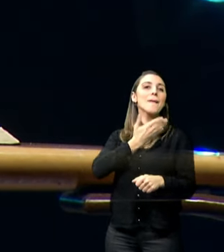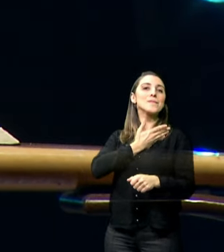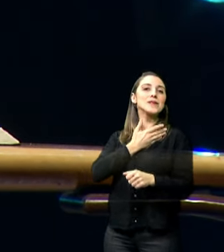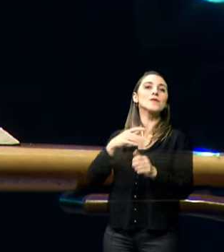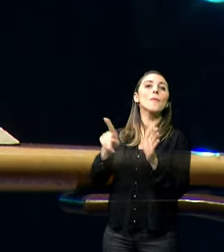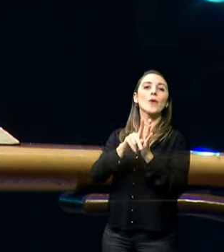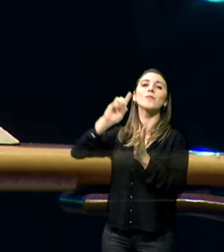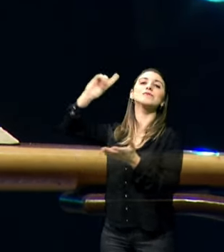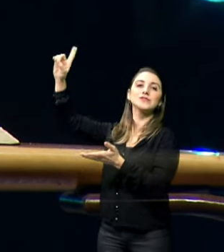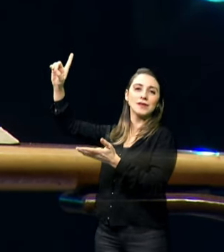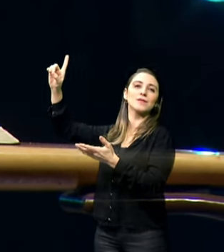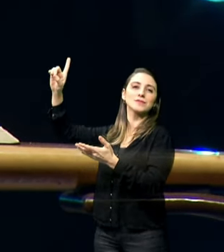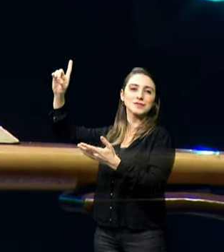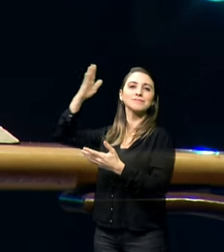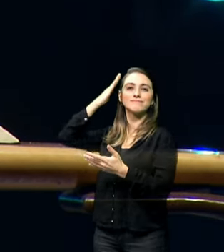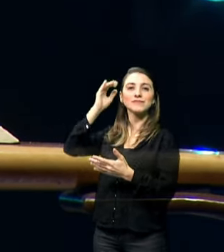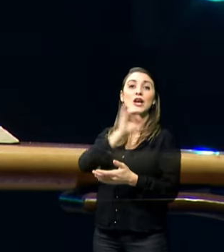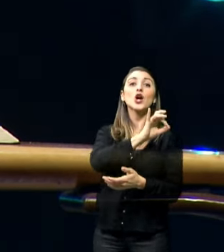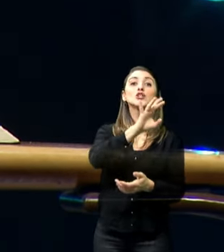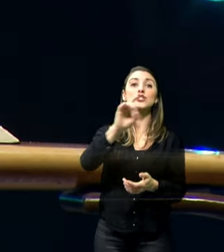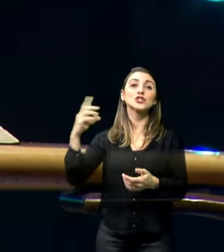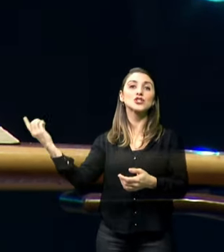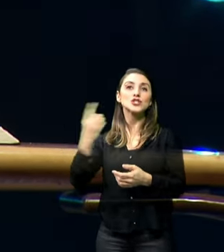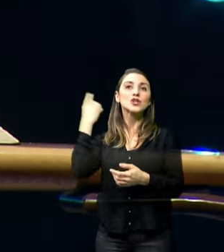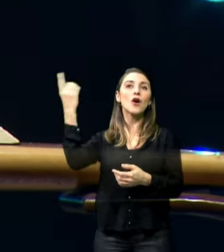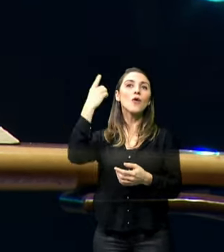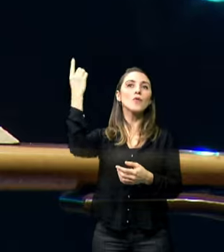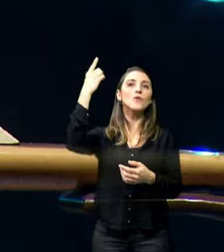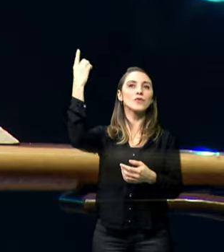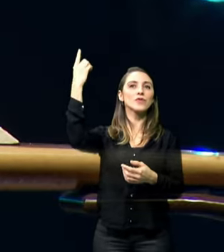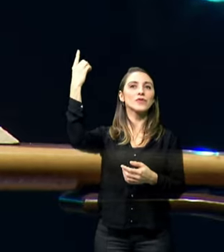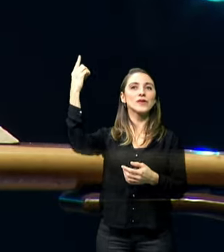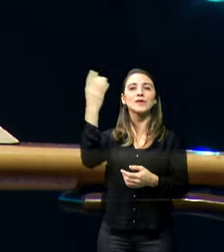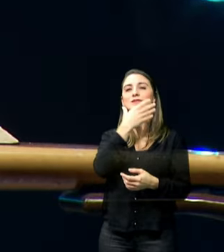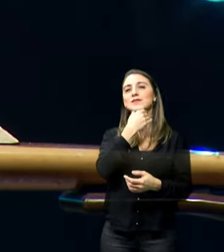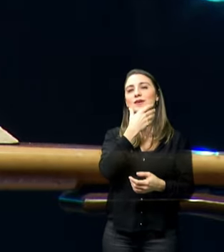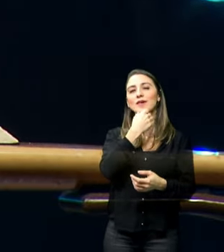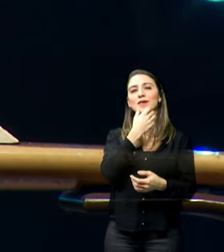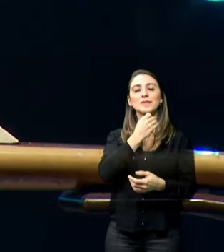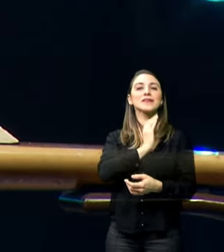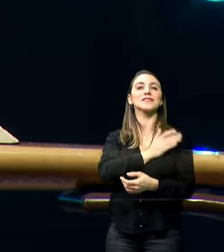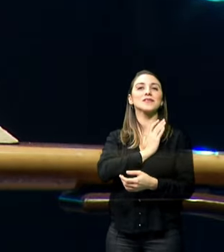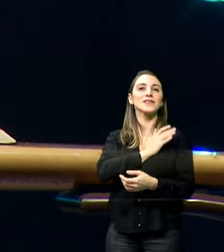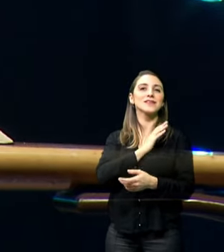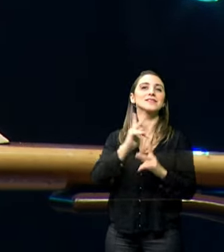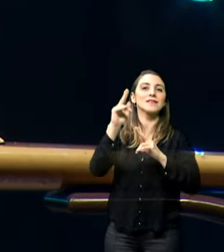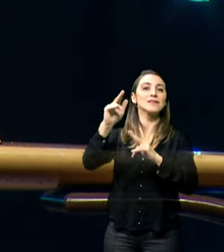Deus. Que conversa é essa? Vamos aos 5 níveis de relacionamento de Jesus? Multidão.